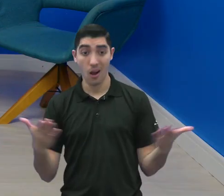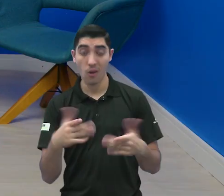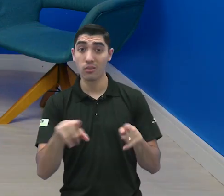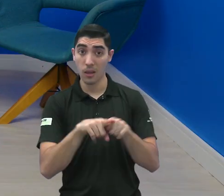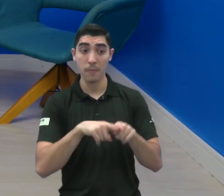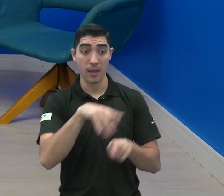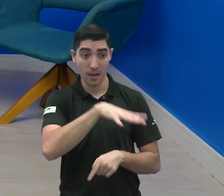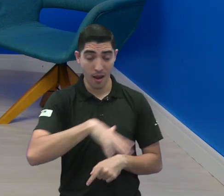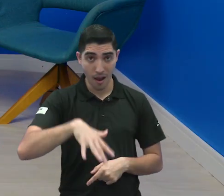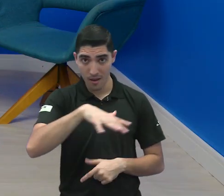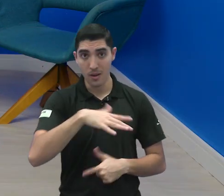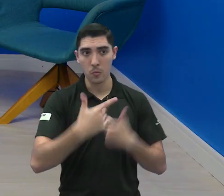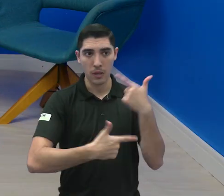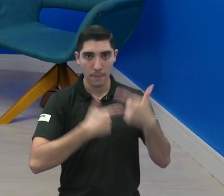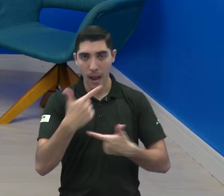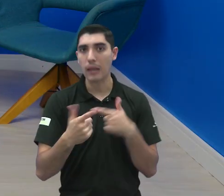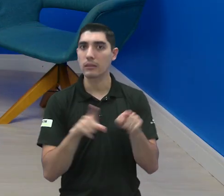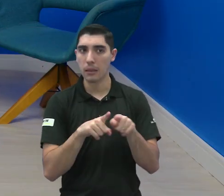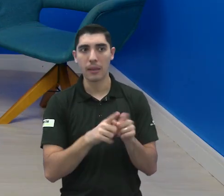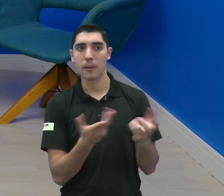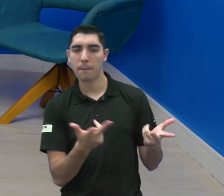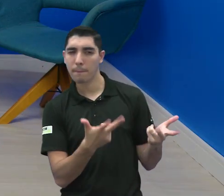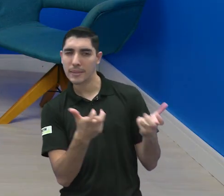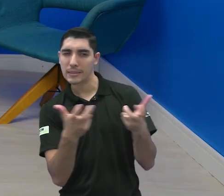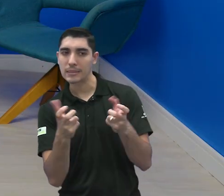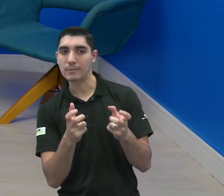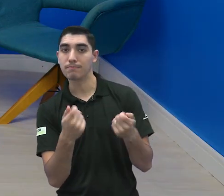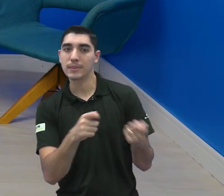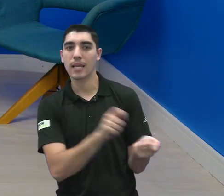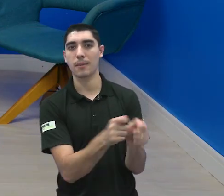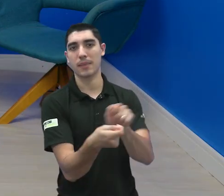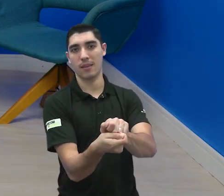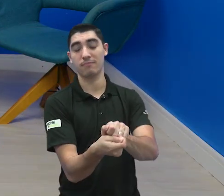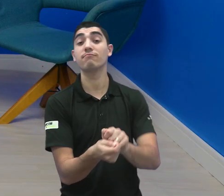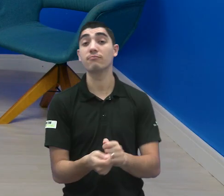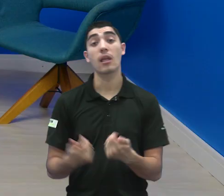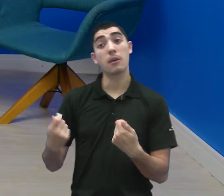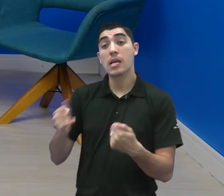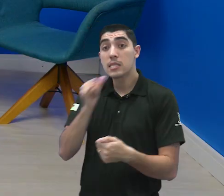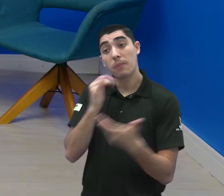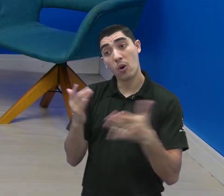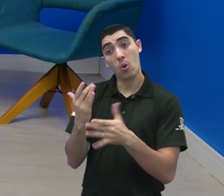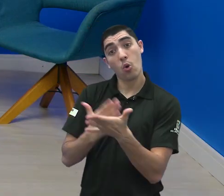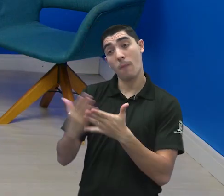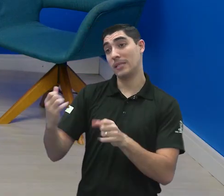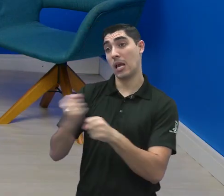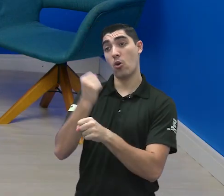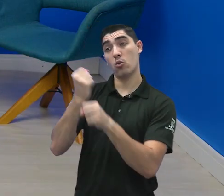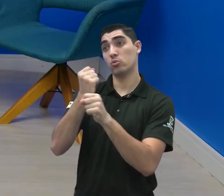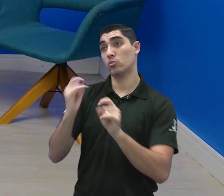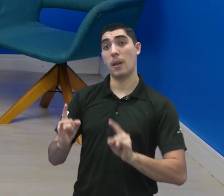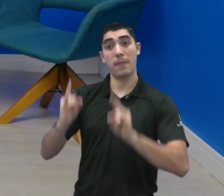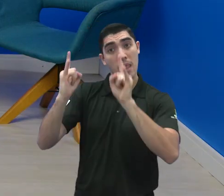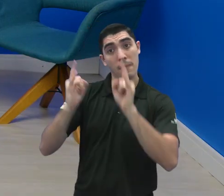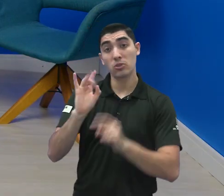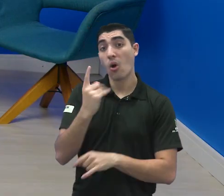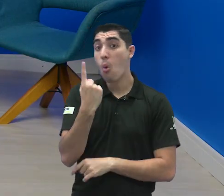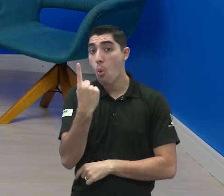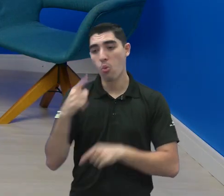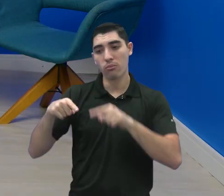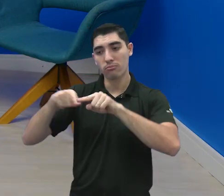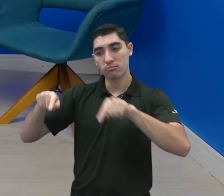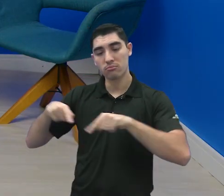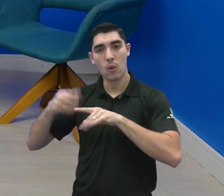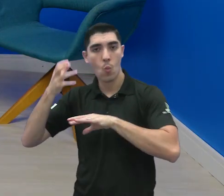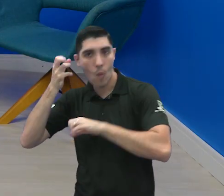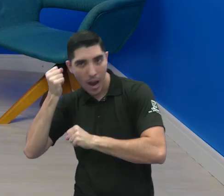ao mercado. O mercado começa a atender essa nova demanda. Verdade, né, Marvin. Ele tem que pensar em construir moradias com um só dormitório,